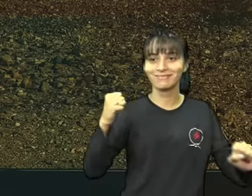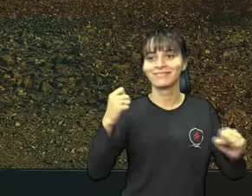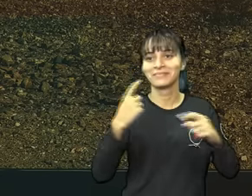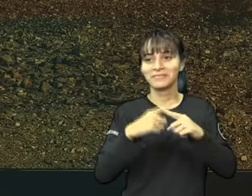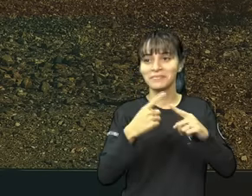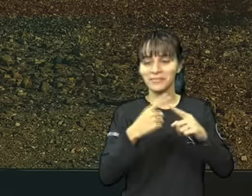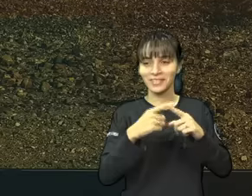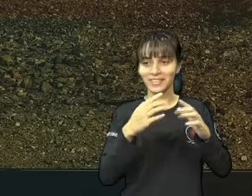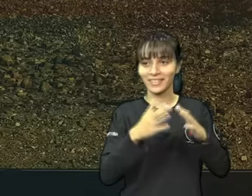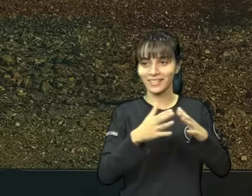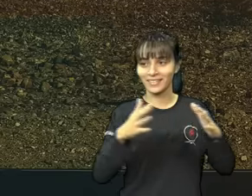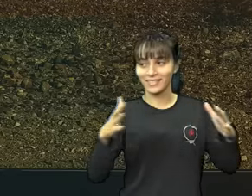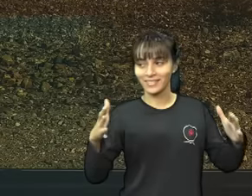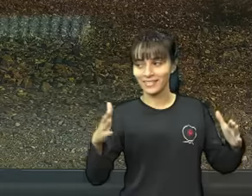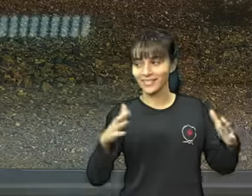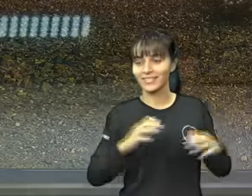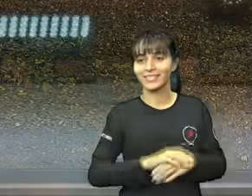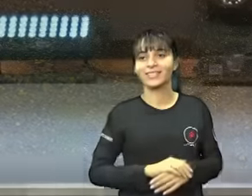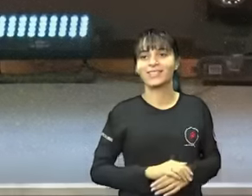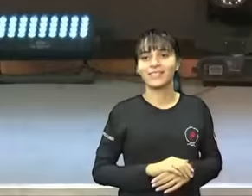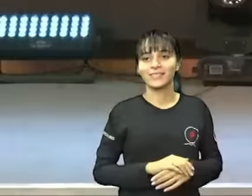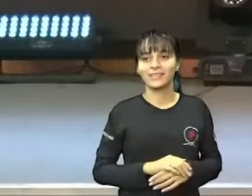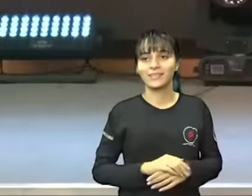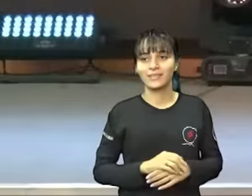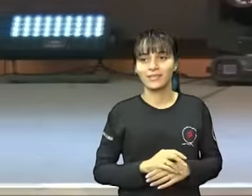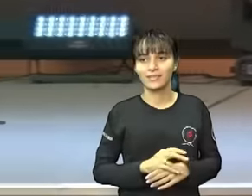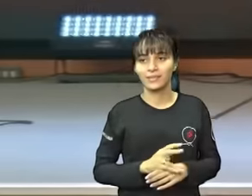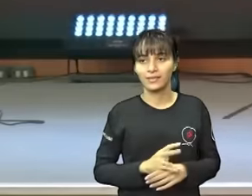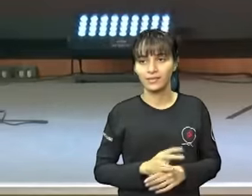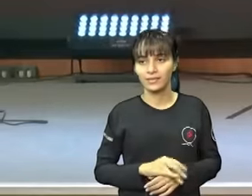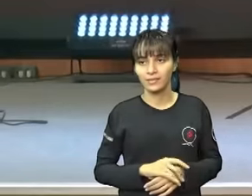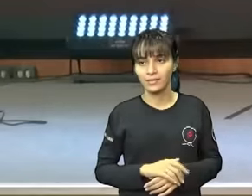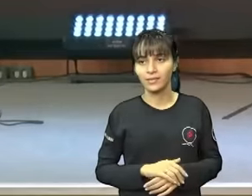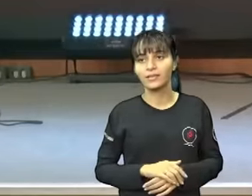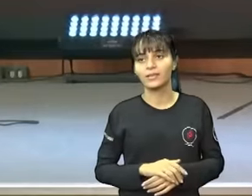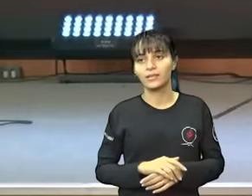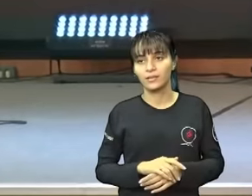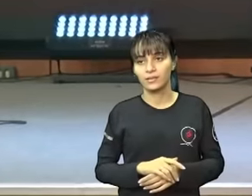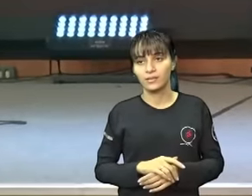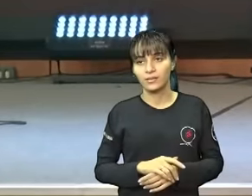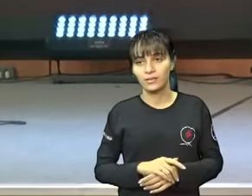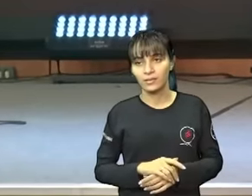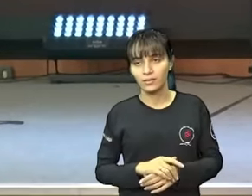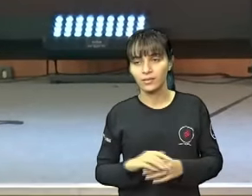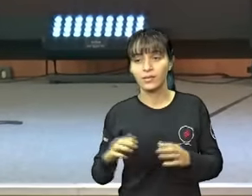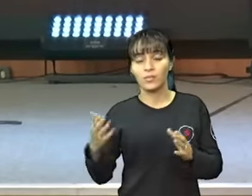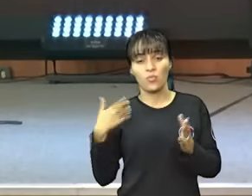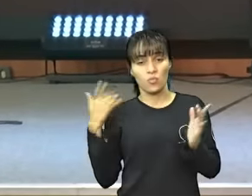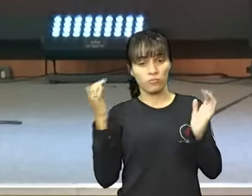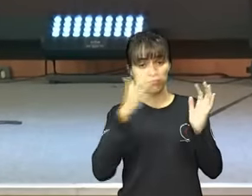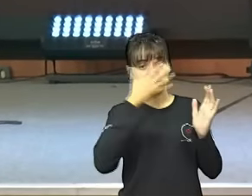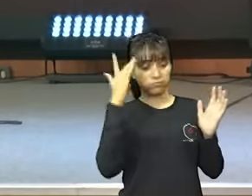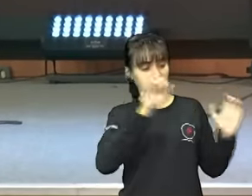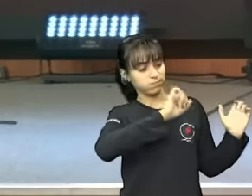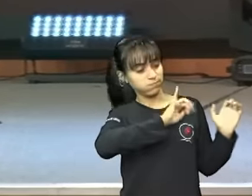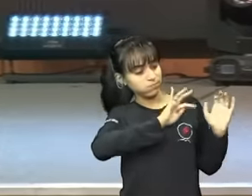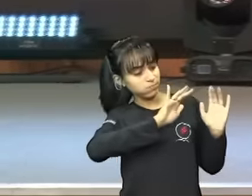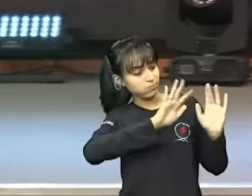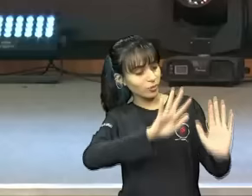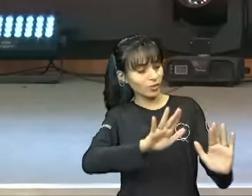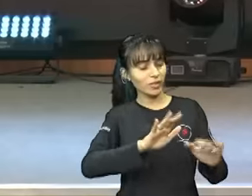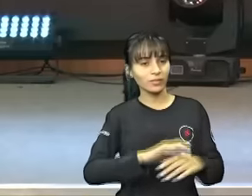e a porta e espaçoso é o caminho muito gente não por ele mas conduz à perdição é